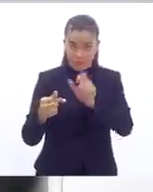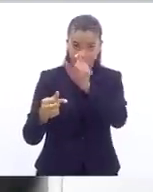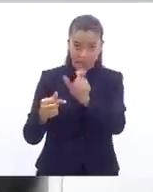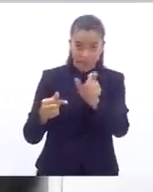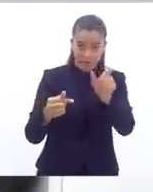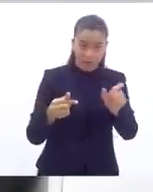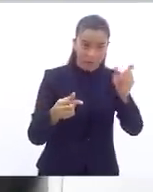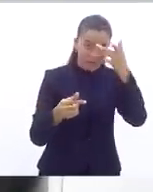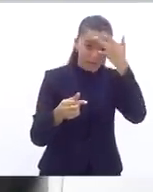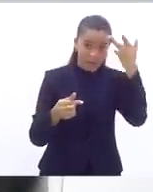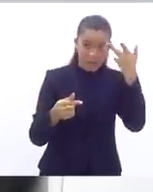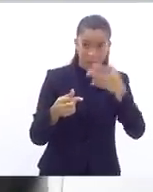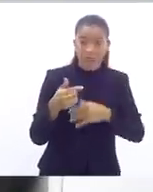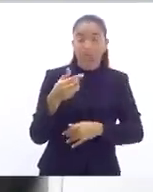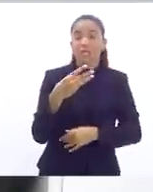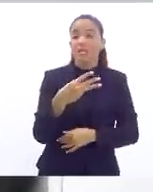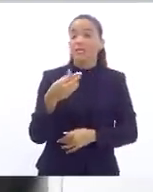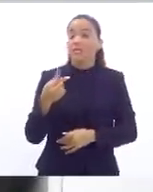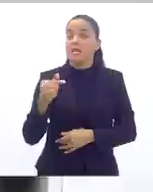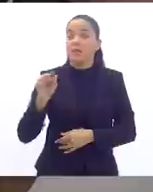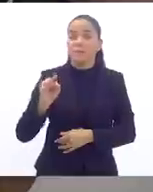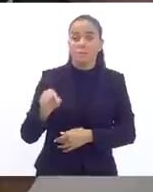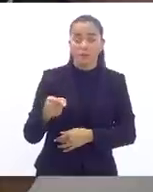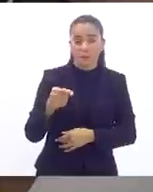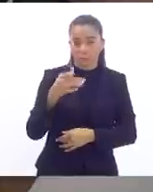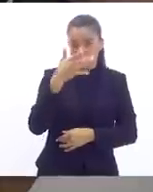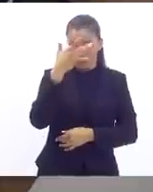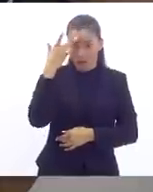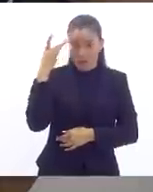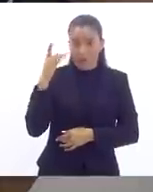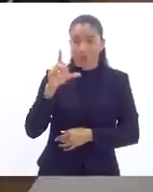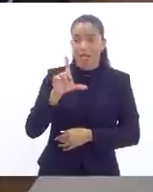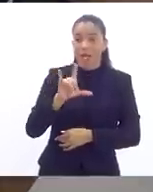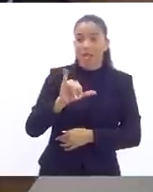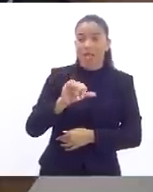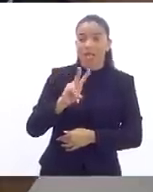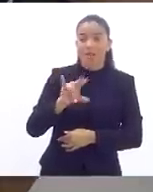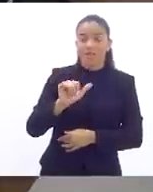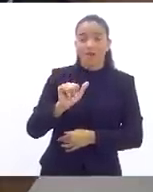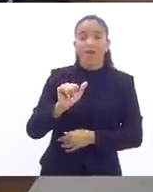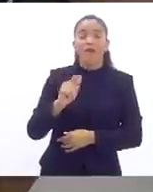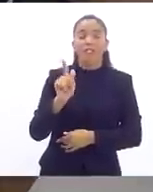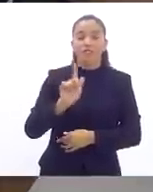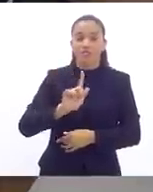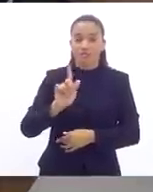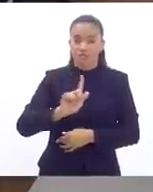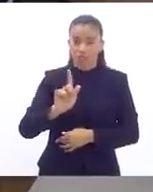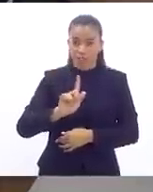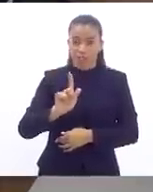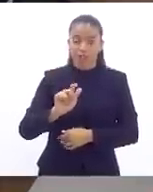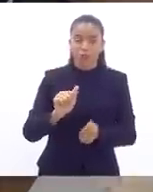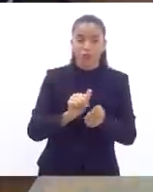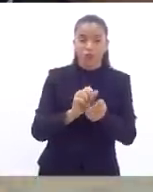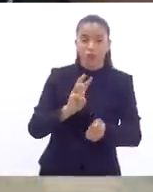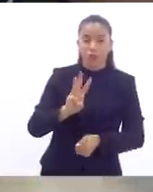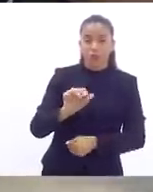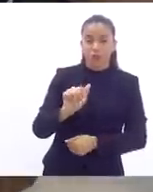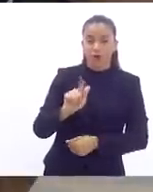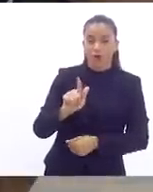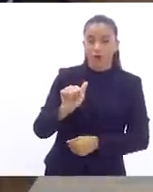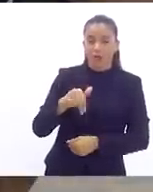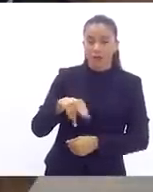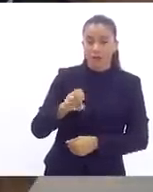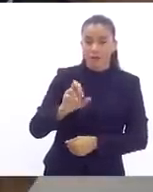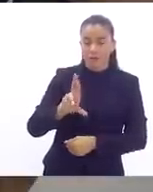vai ser 37 mil no final Então olha só a minha era técnica a Lívia que é gerente de pensão em relacionamento junto com Wagner que é o coordenador da área